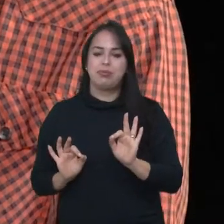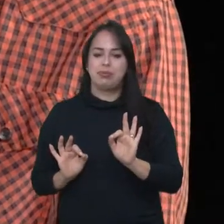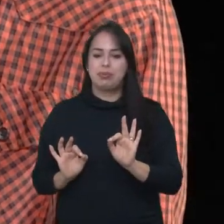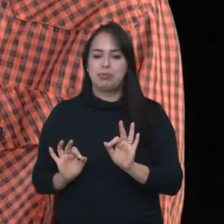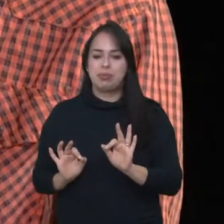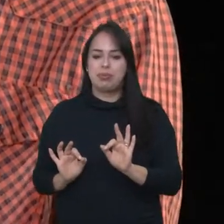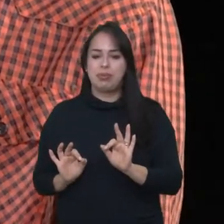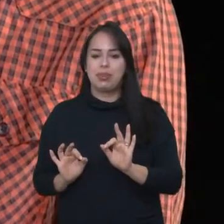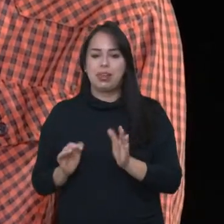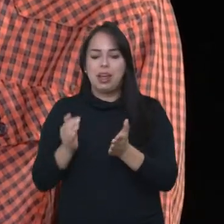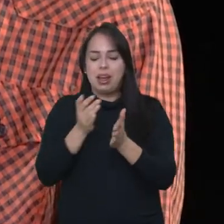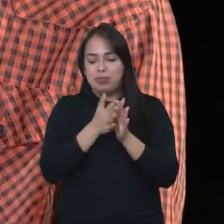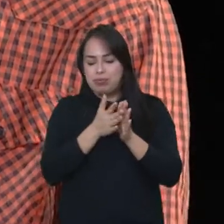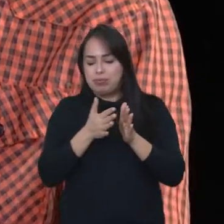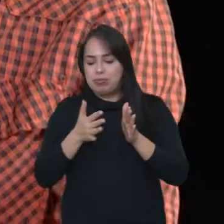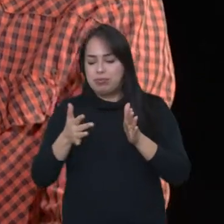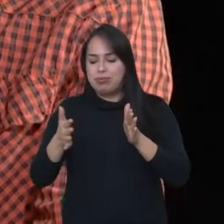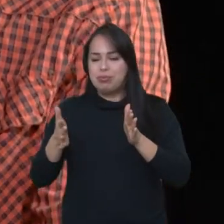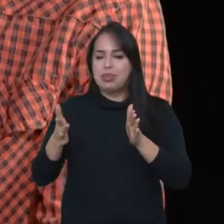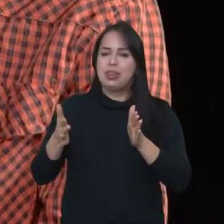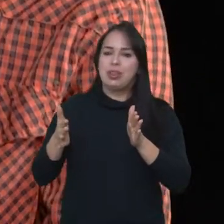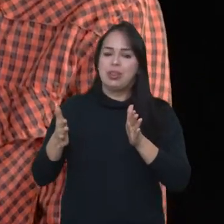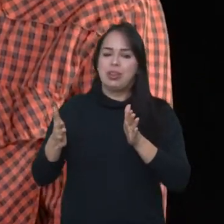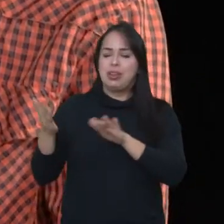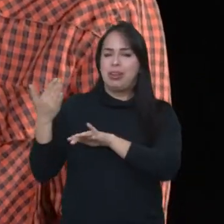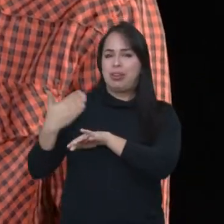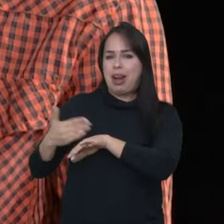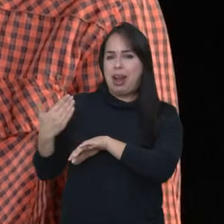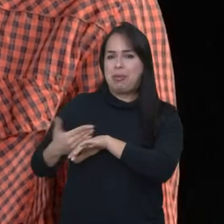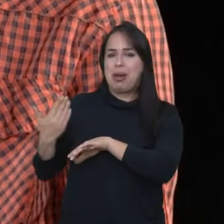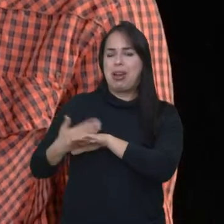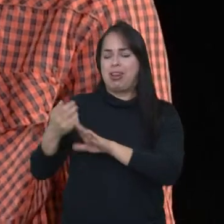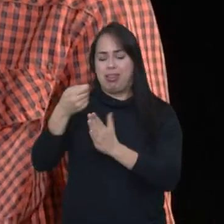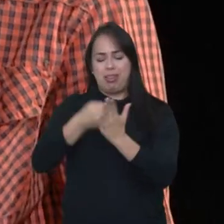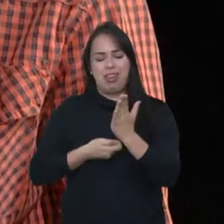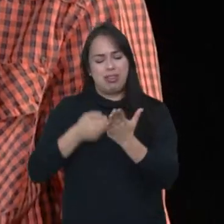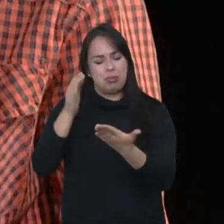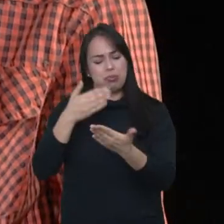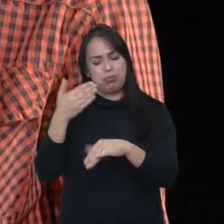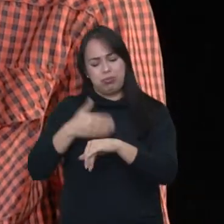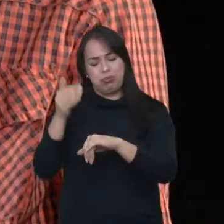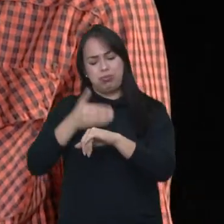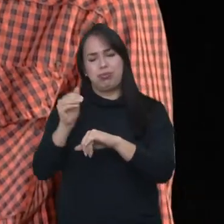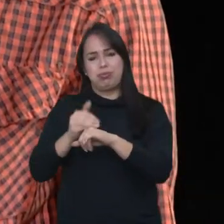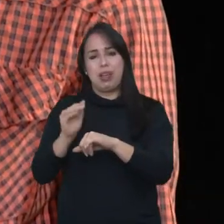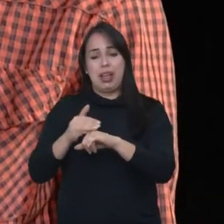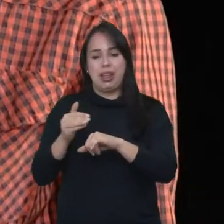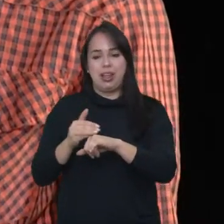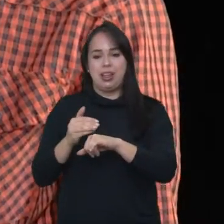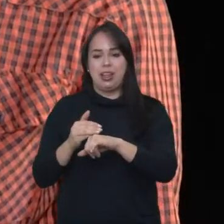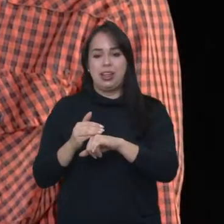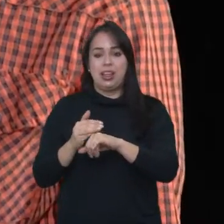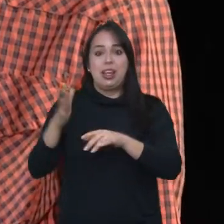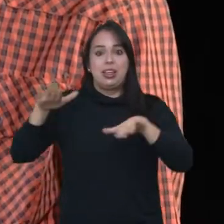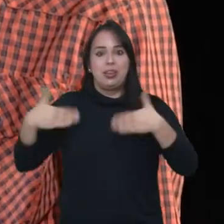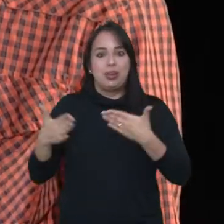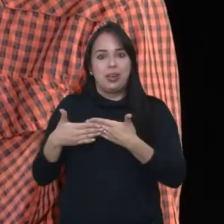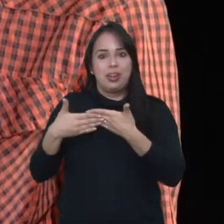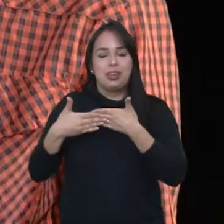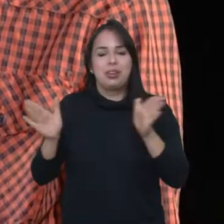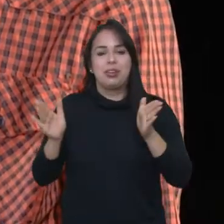E aí durante esse tempo eu fiquei, tipo, trabalhando no material. E aí quando começou,